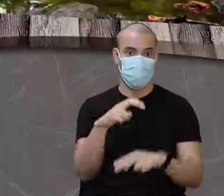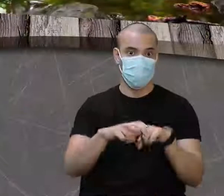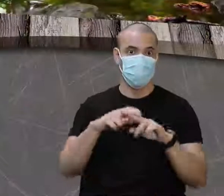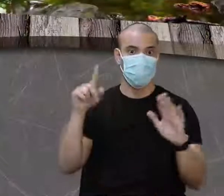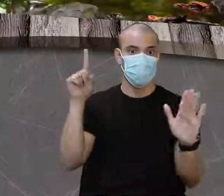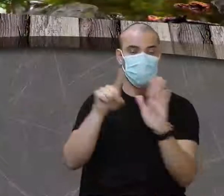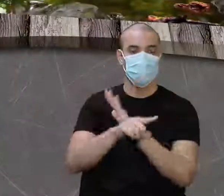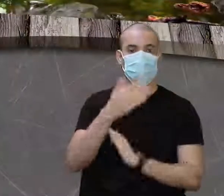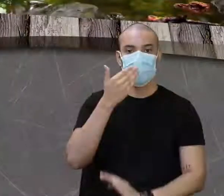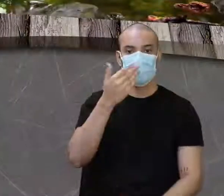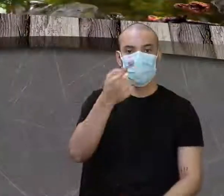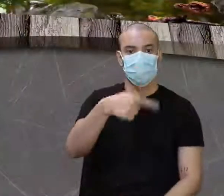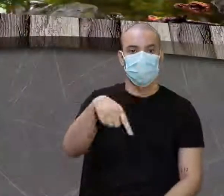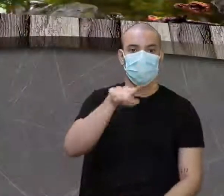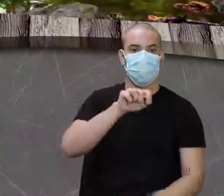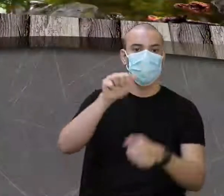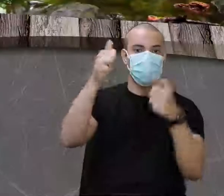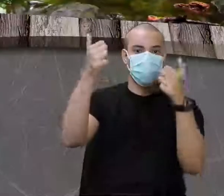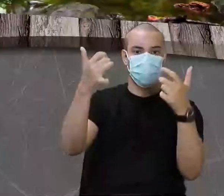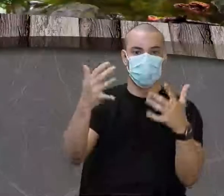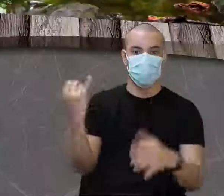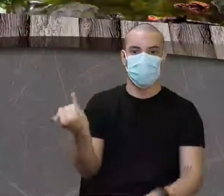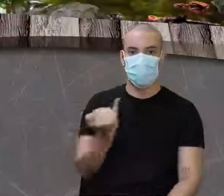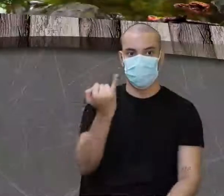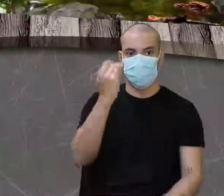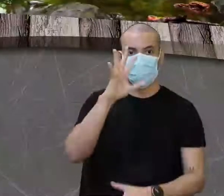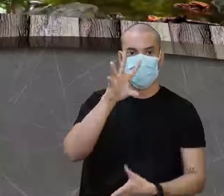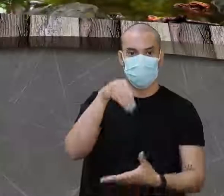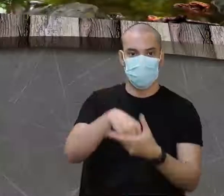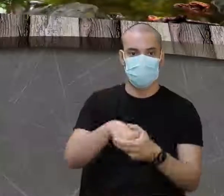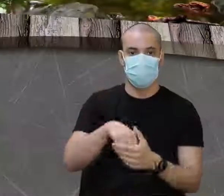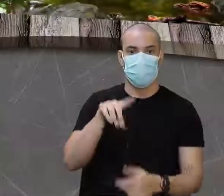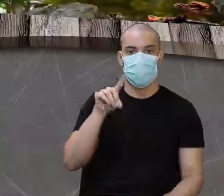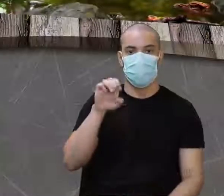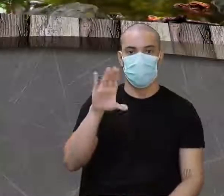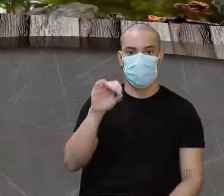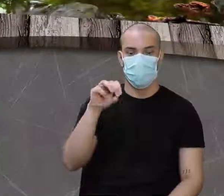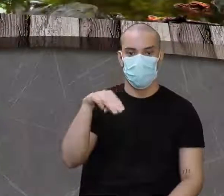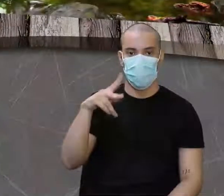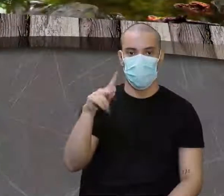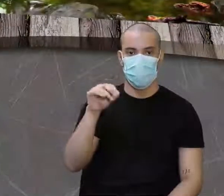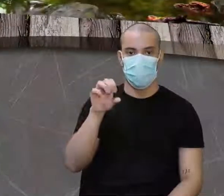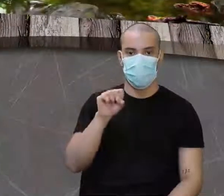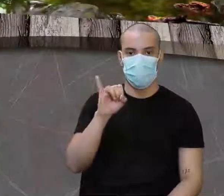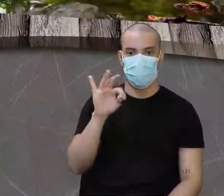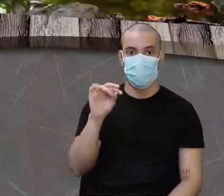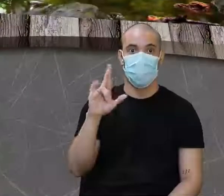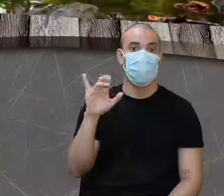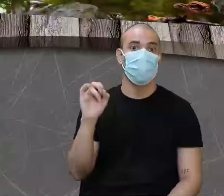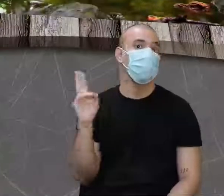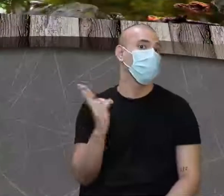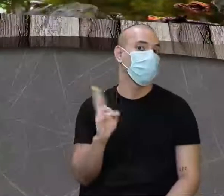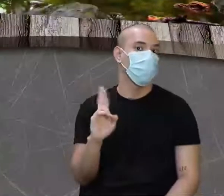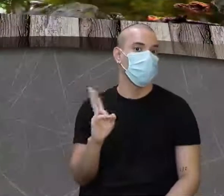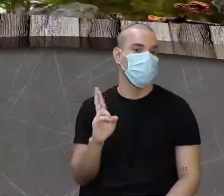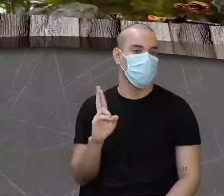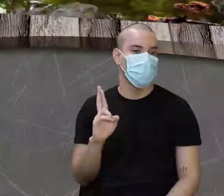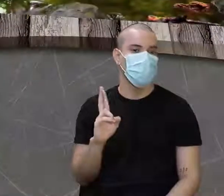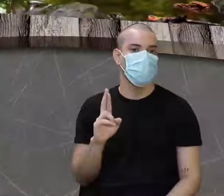está pedindo para você falar e enfatizar a importância desses decompositores. Então, são eles... Quem são eles,